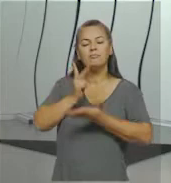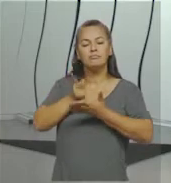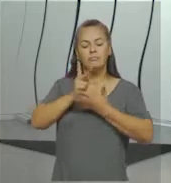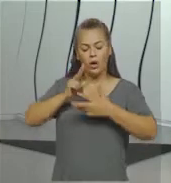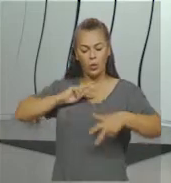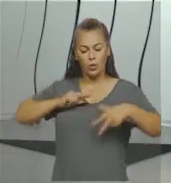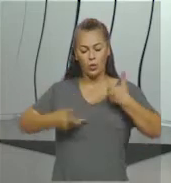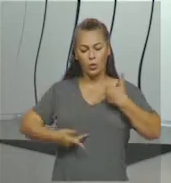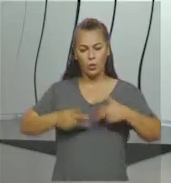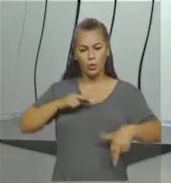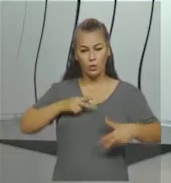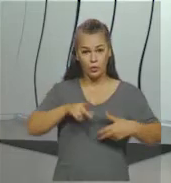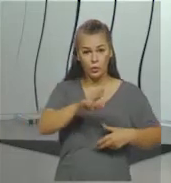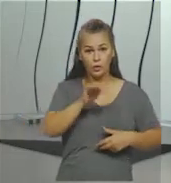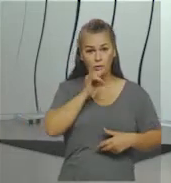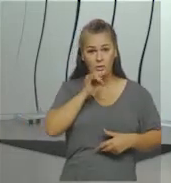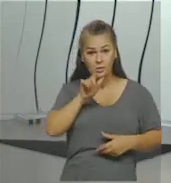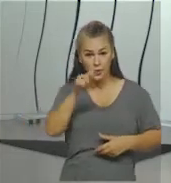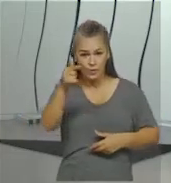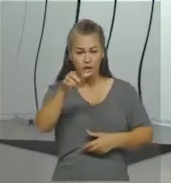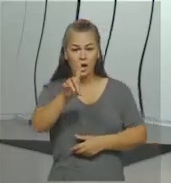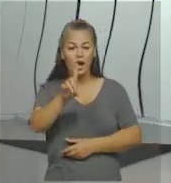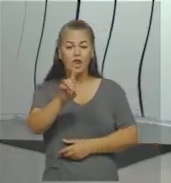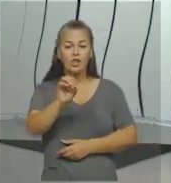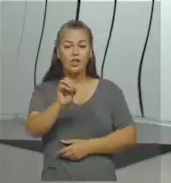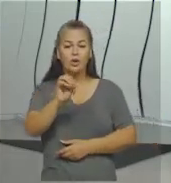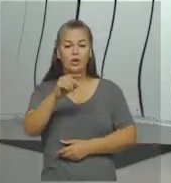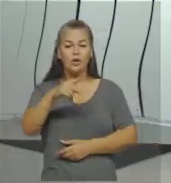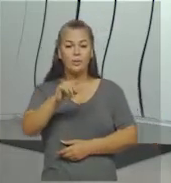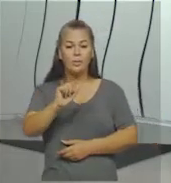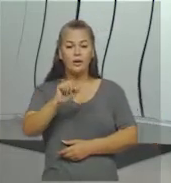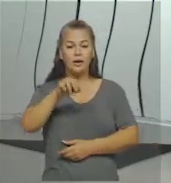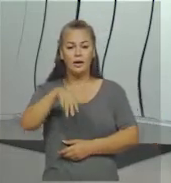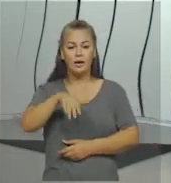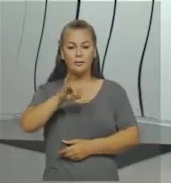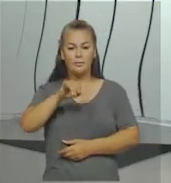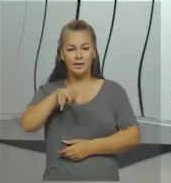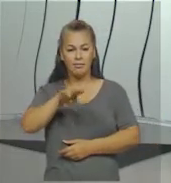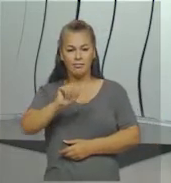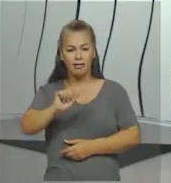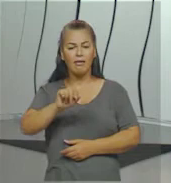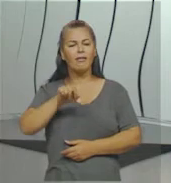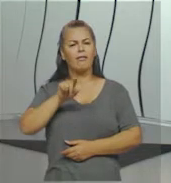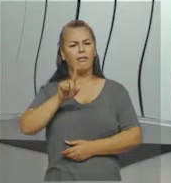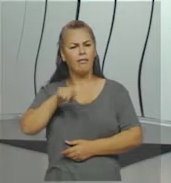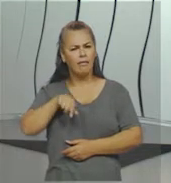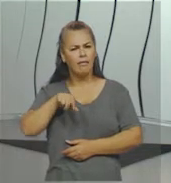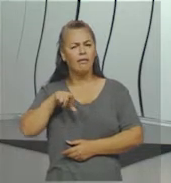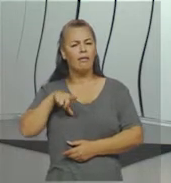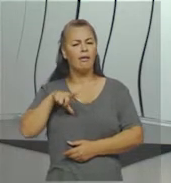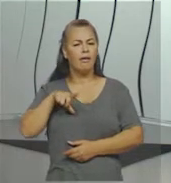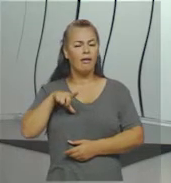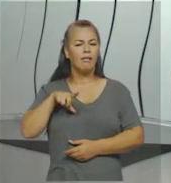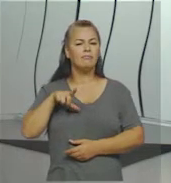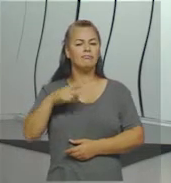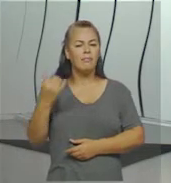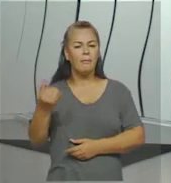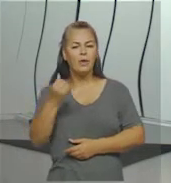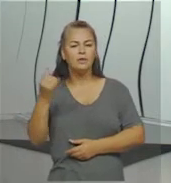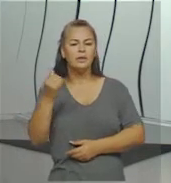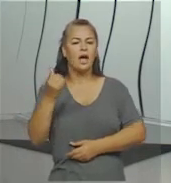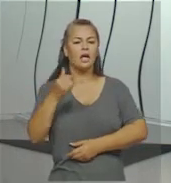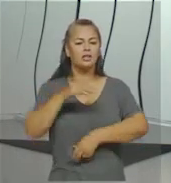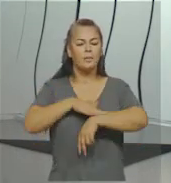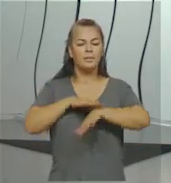movimento motor. Muitas drogas potencializam o efeito da dopamina, tá? Algumas